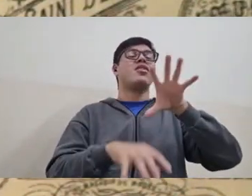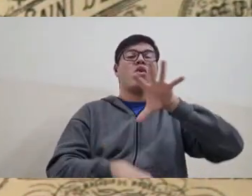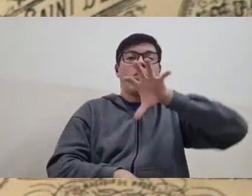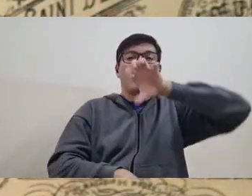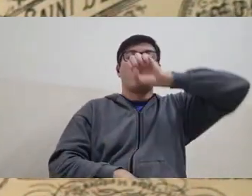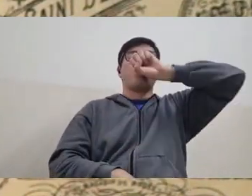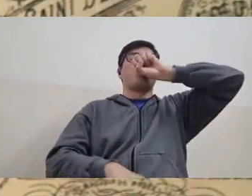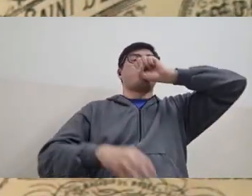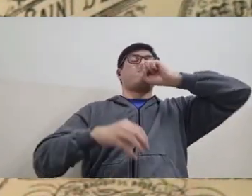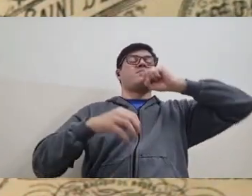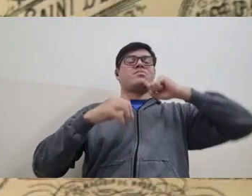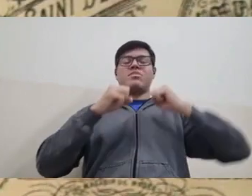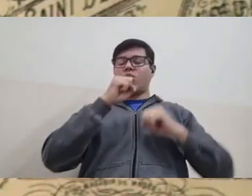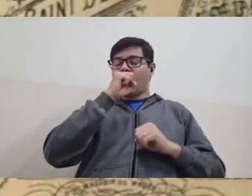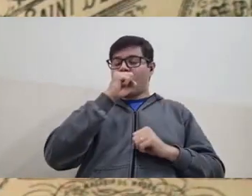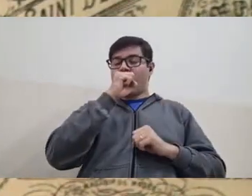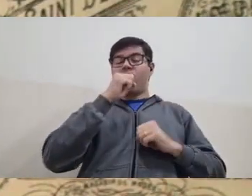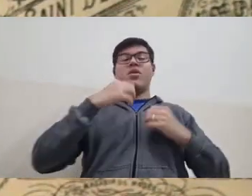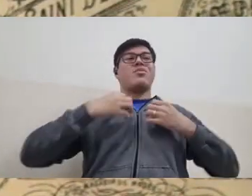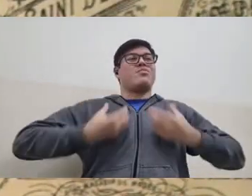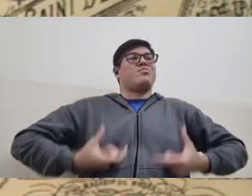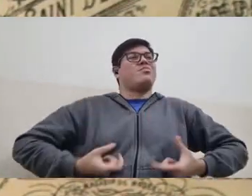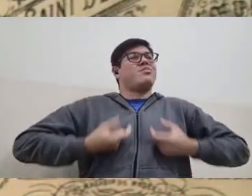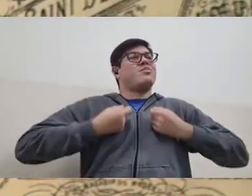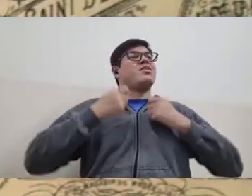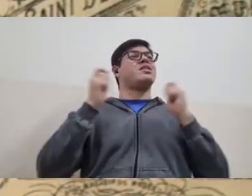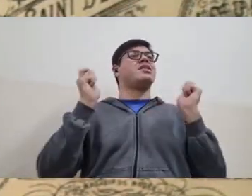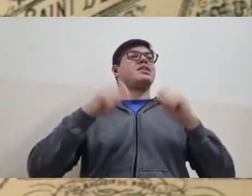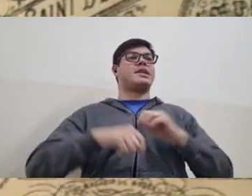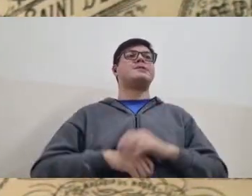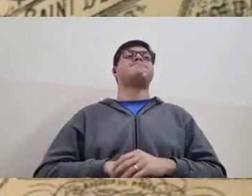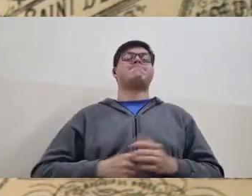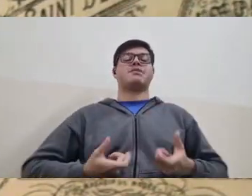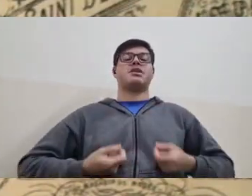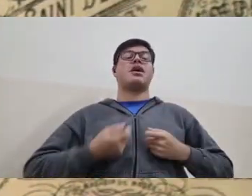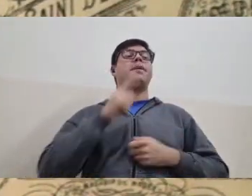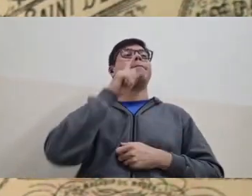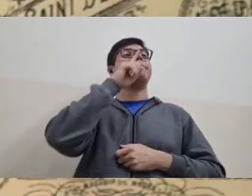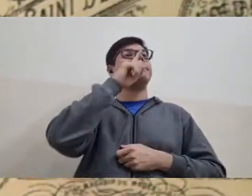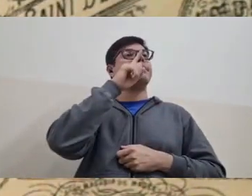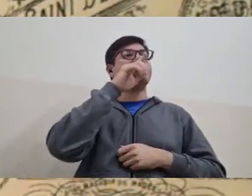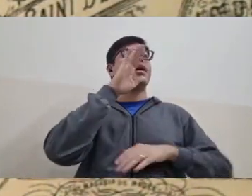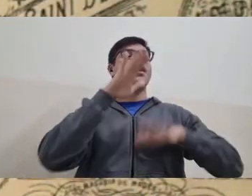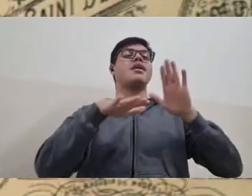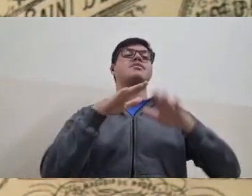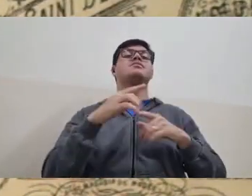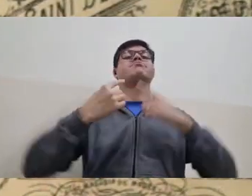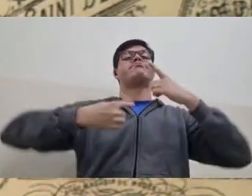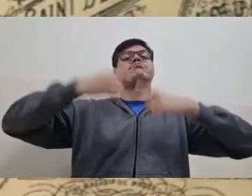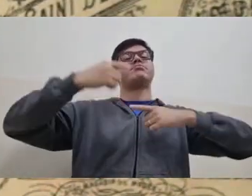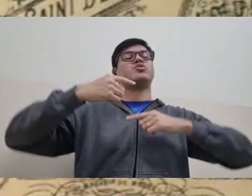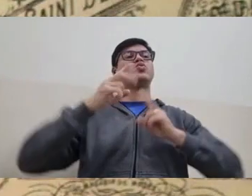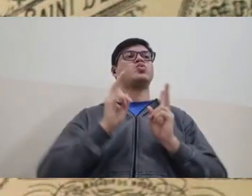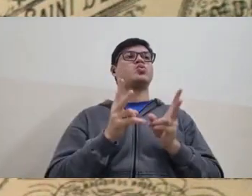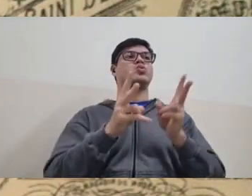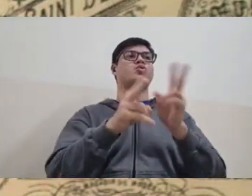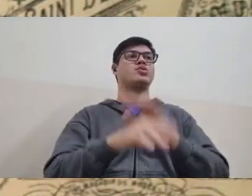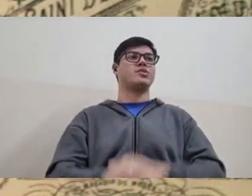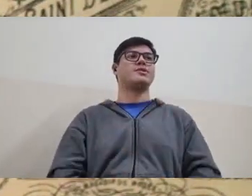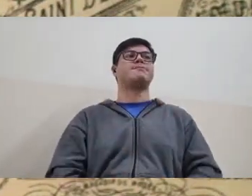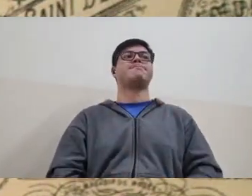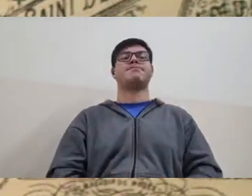possivelmente ser tóxico ou cancerígeno. Isso é muito perigoso, né? Isso ainda está numa discussão... Isso é